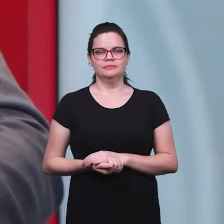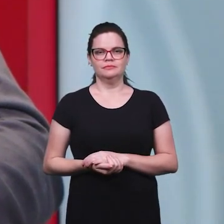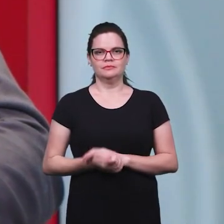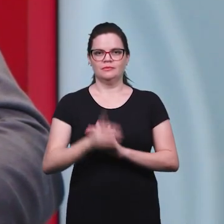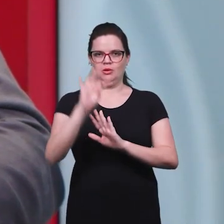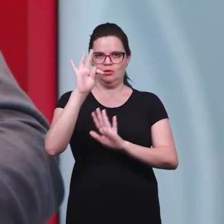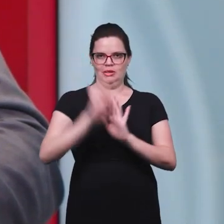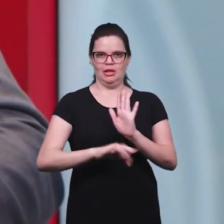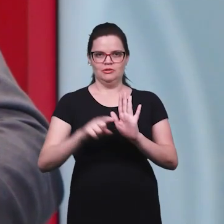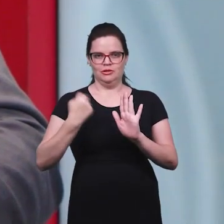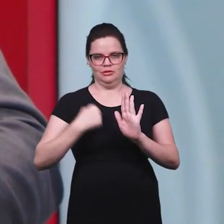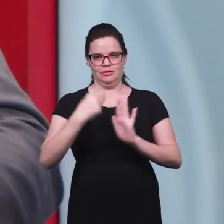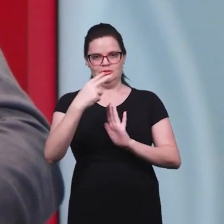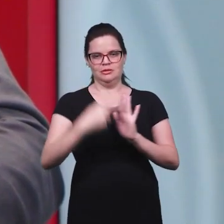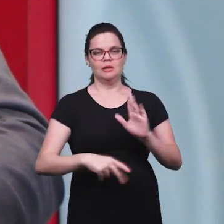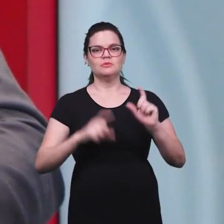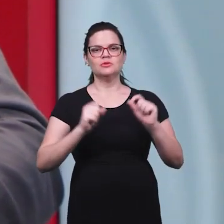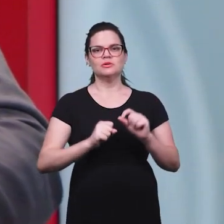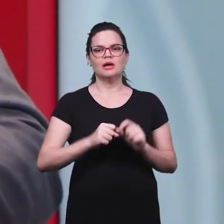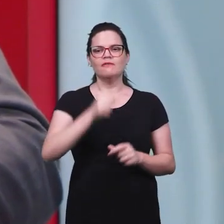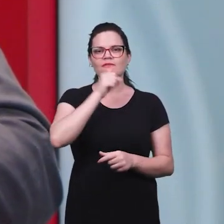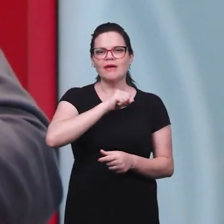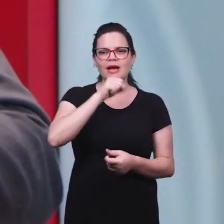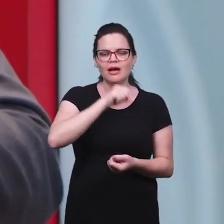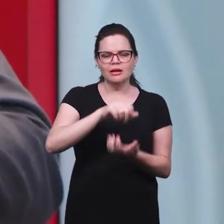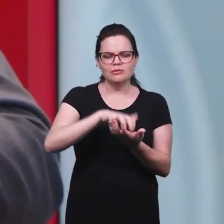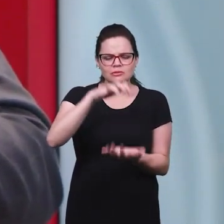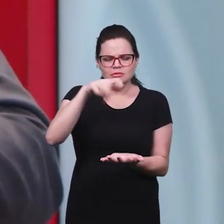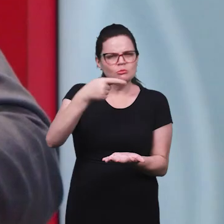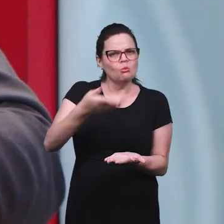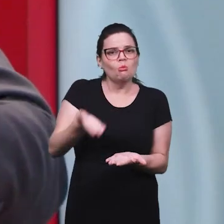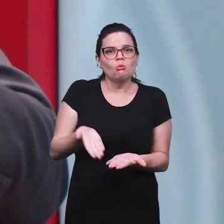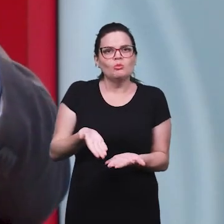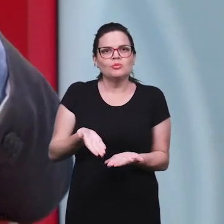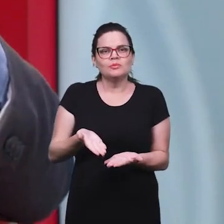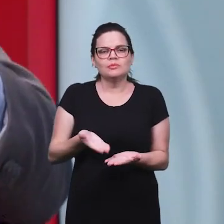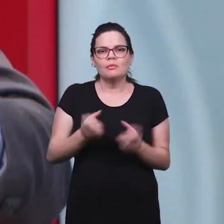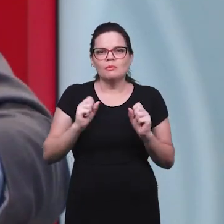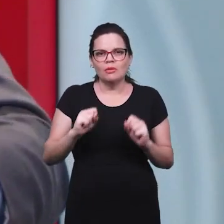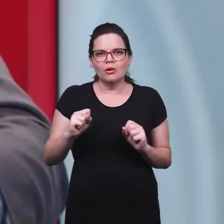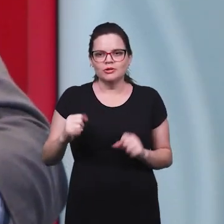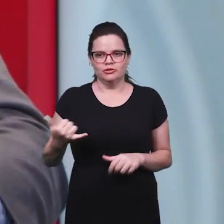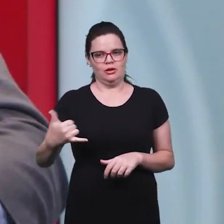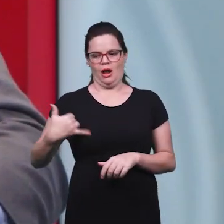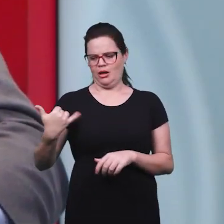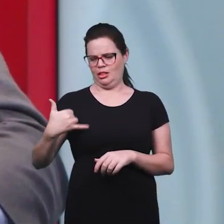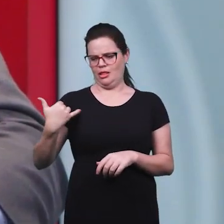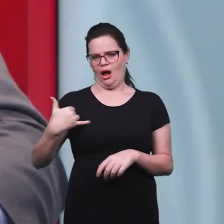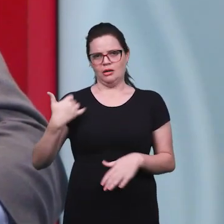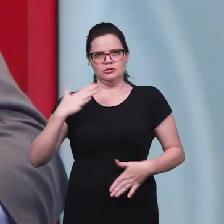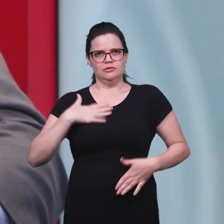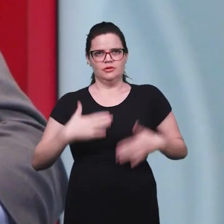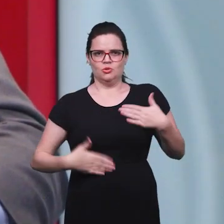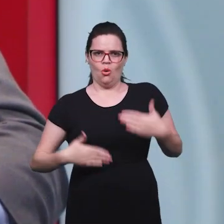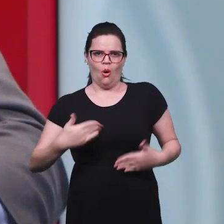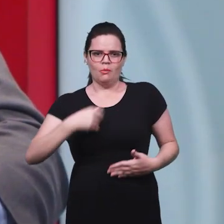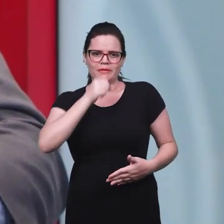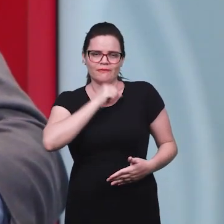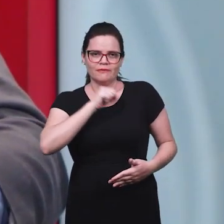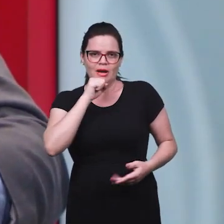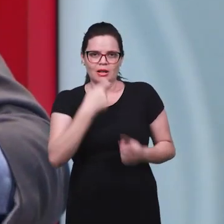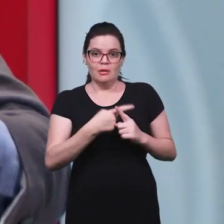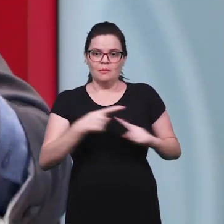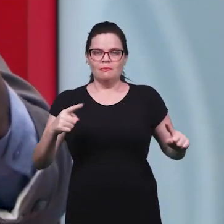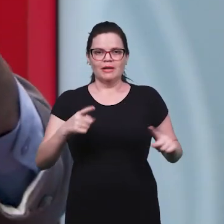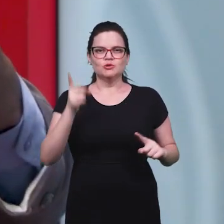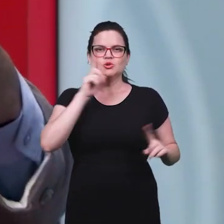nesse texto que a gente vê, os velhos, não é simples, a idade física pode estar velho, mas